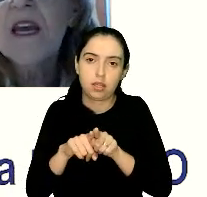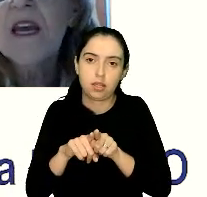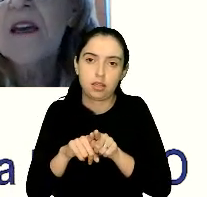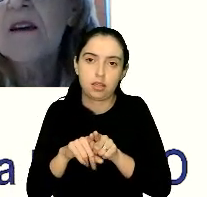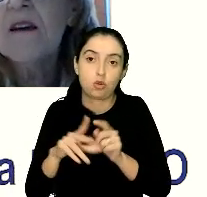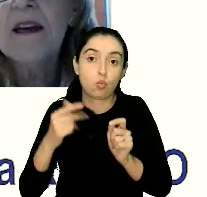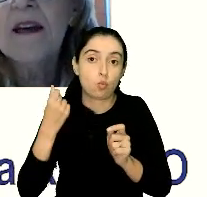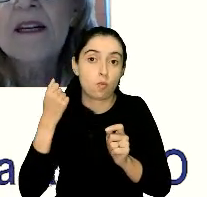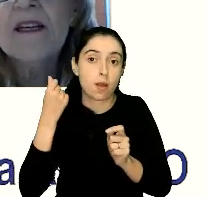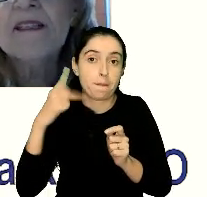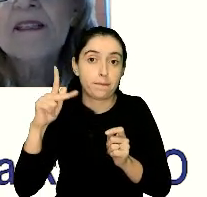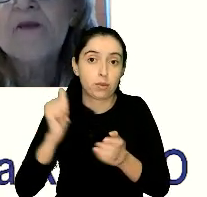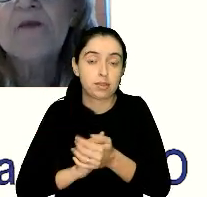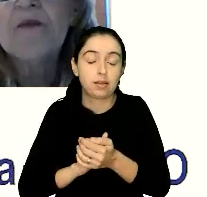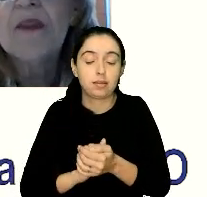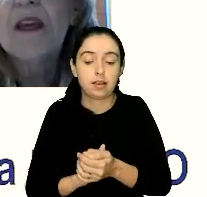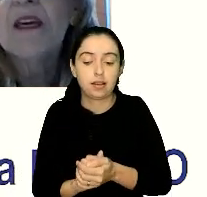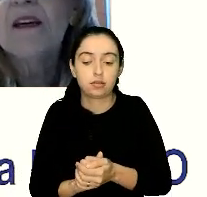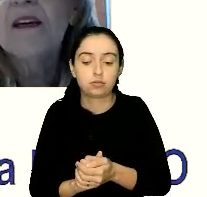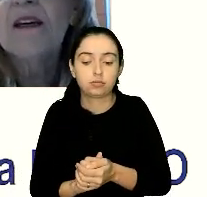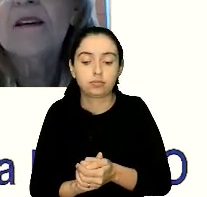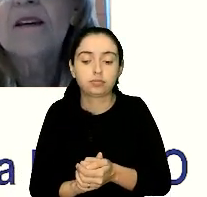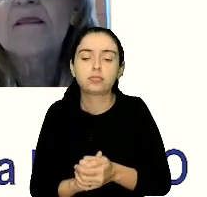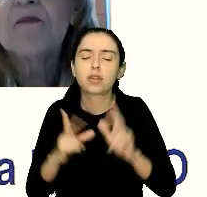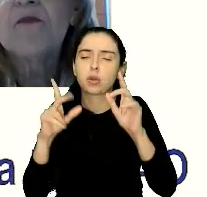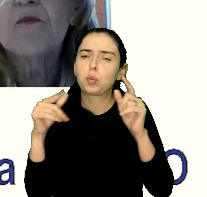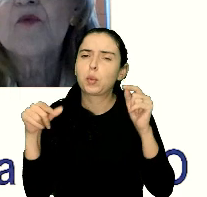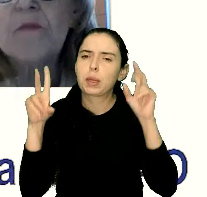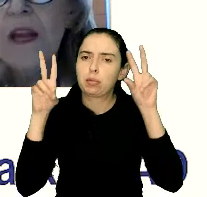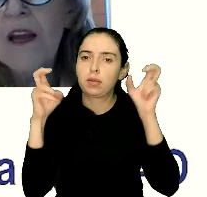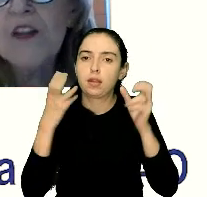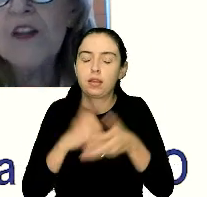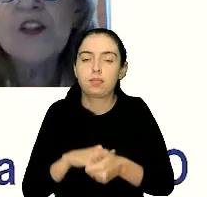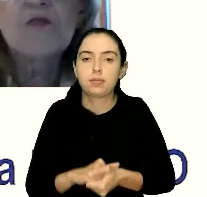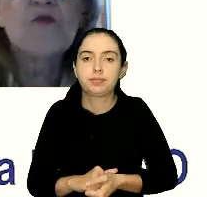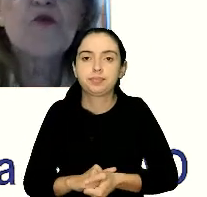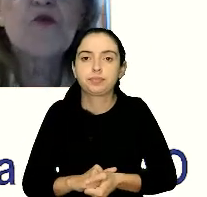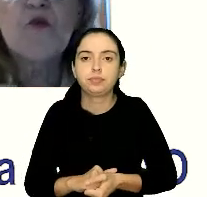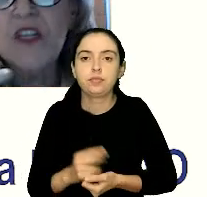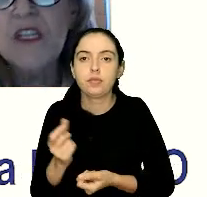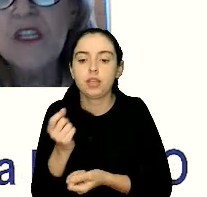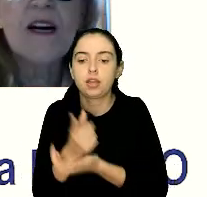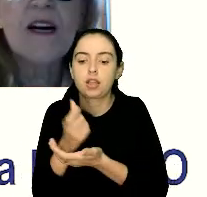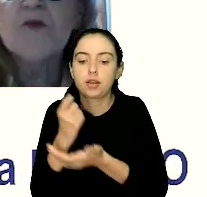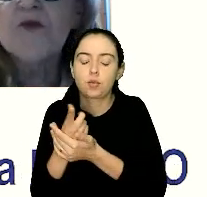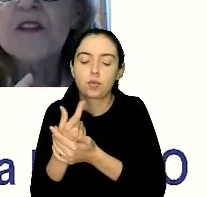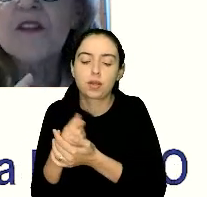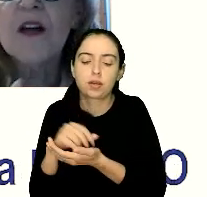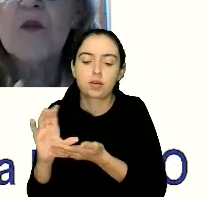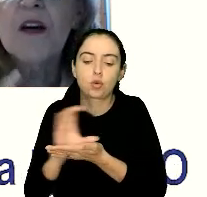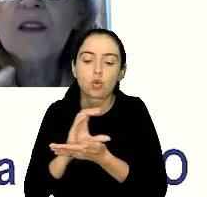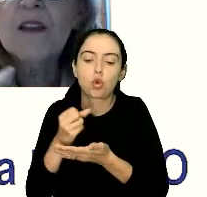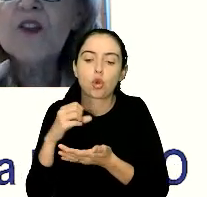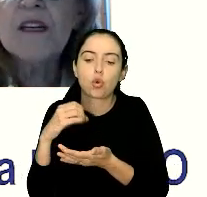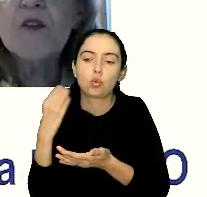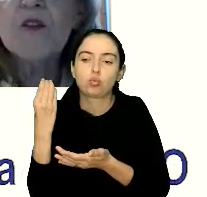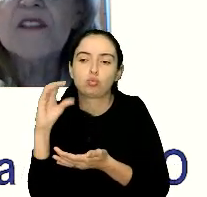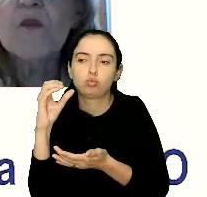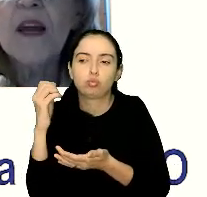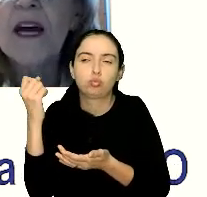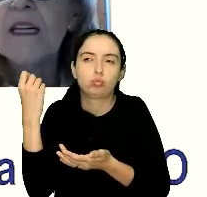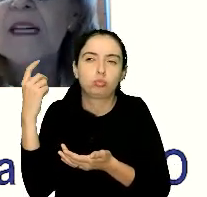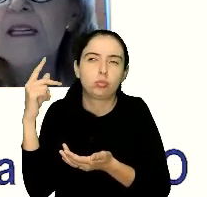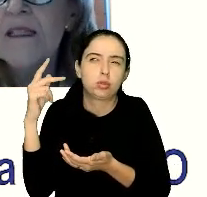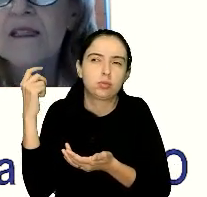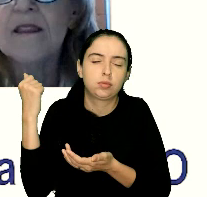aposentou, essa questão dos empréstimos, dos consignados e tal. Então, a gente precisa